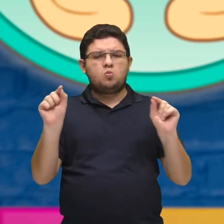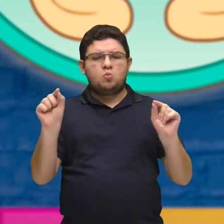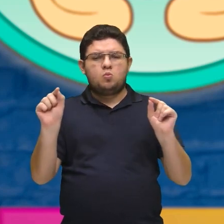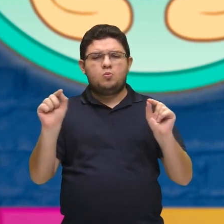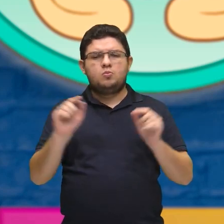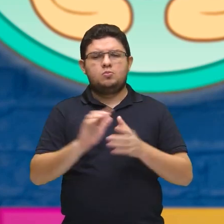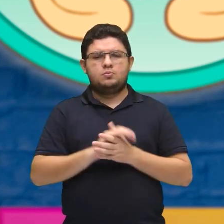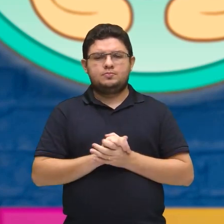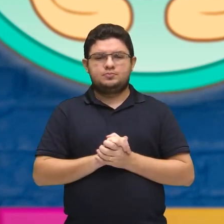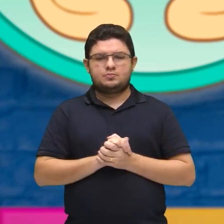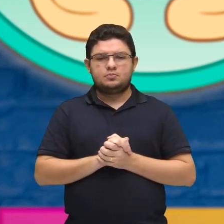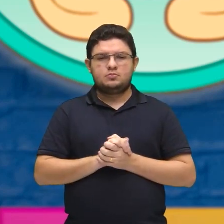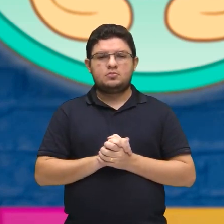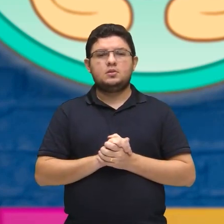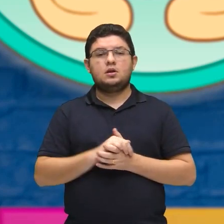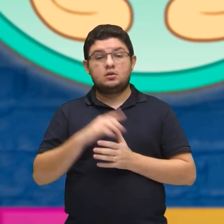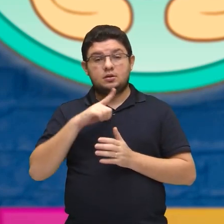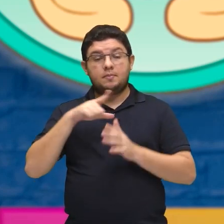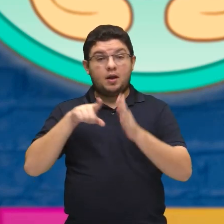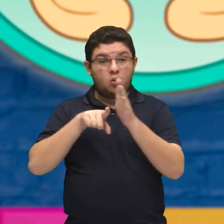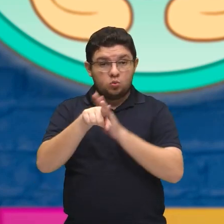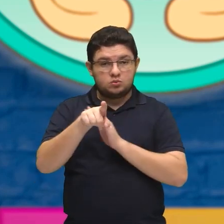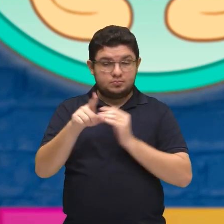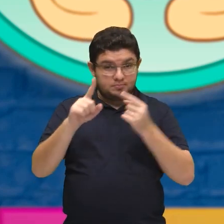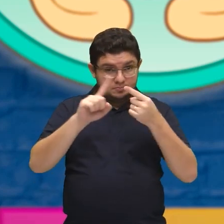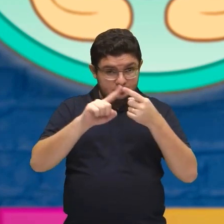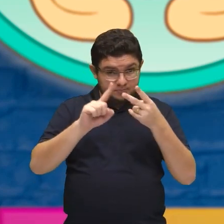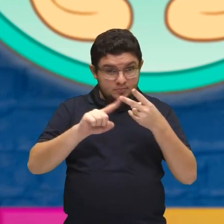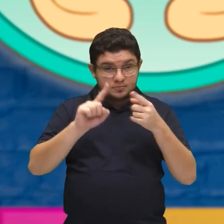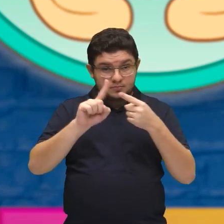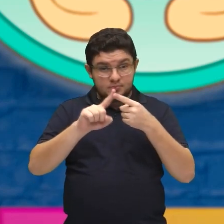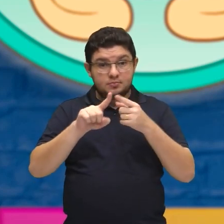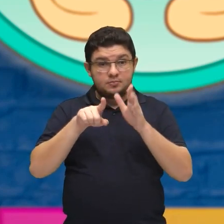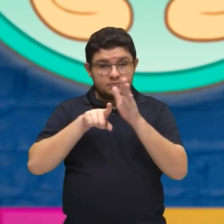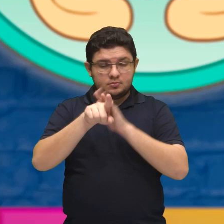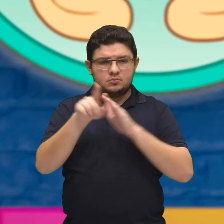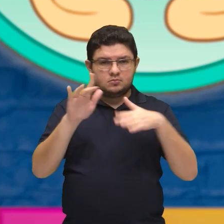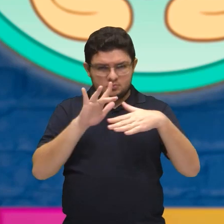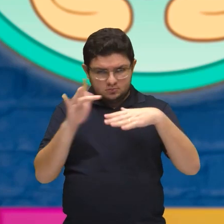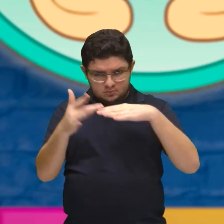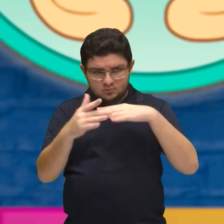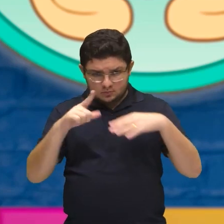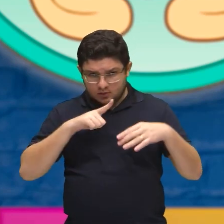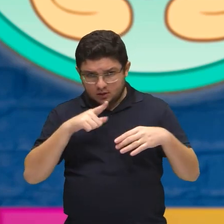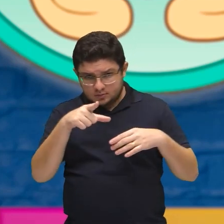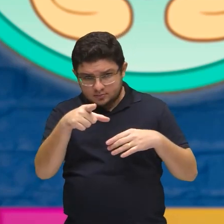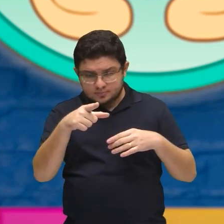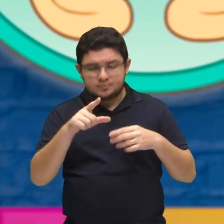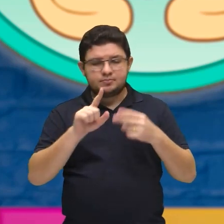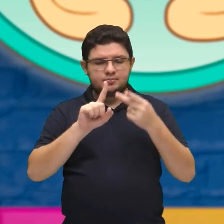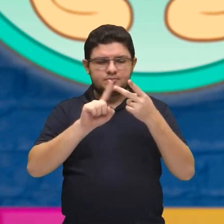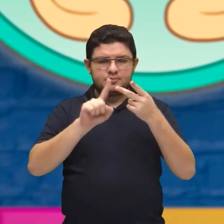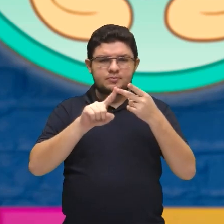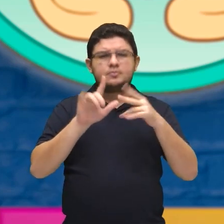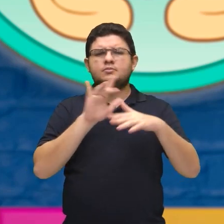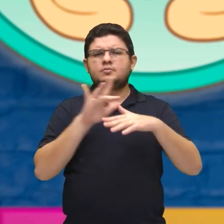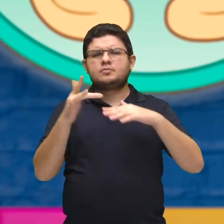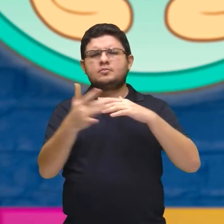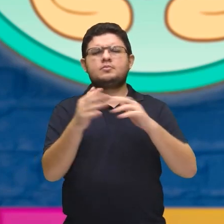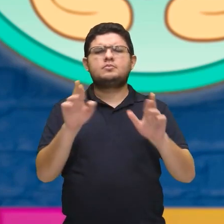Né? Então, são duas perguntas. Você tem rede social, né? E o que a rede social tem a ver